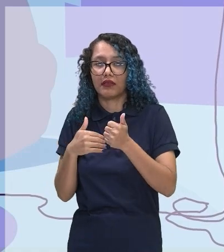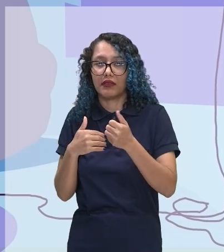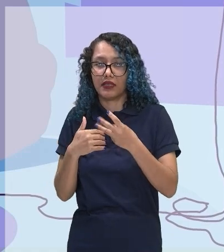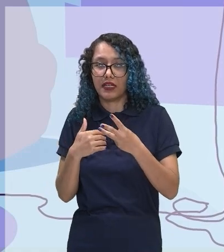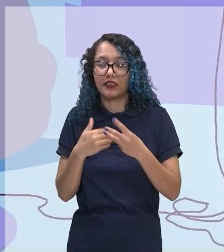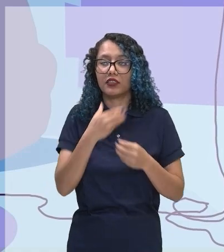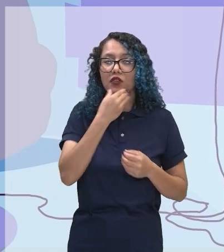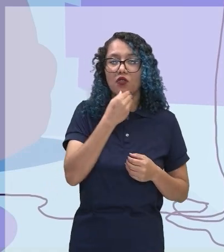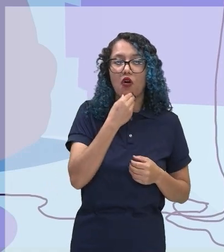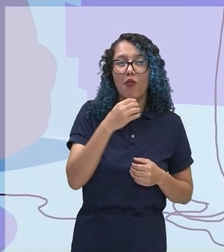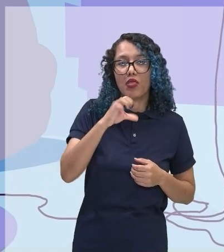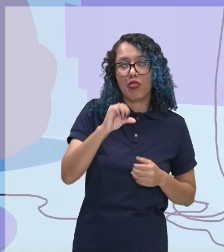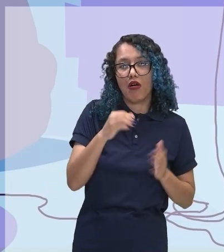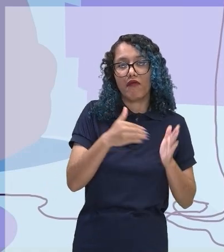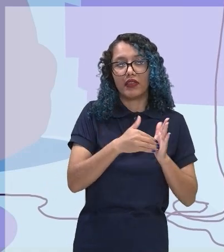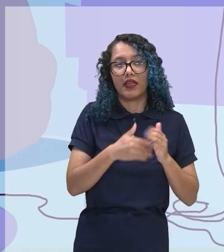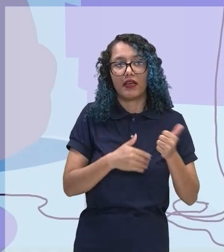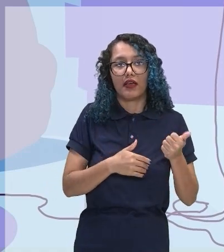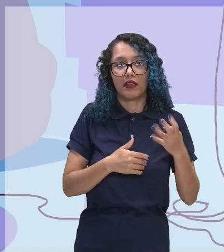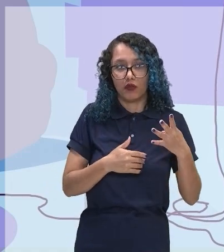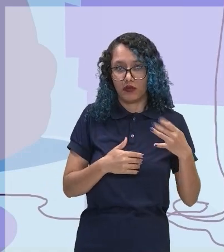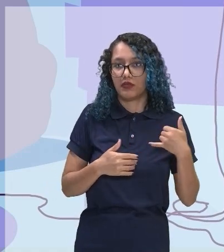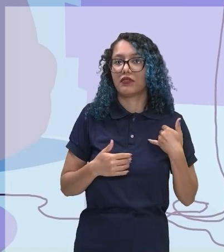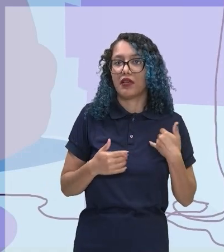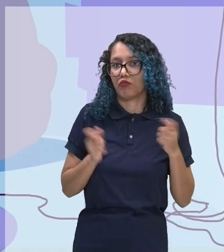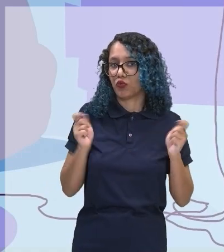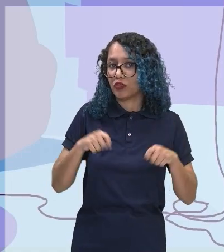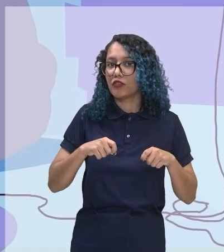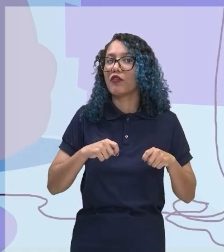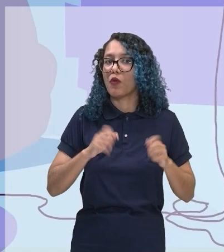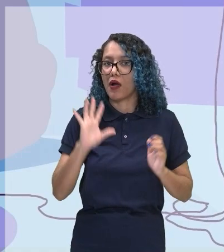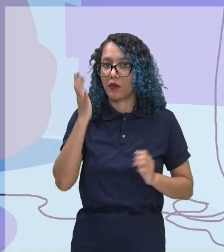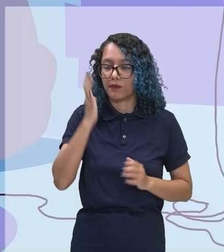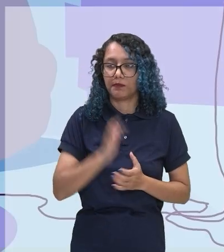entre 9 e 14 anos.